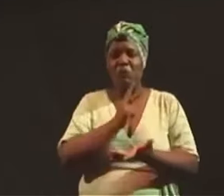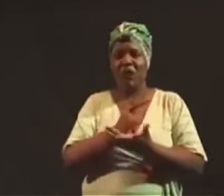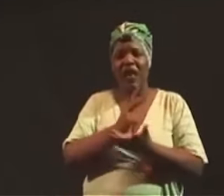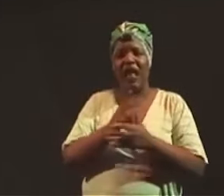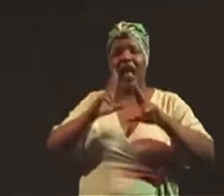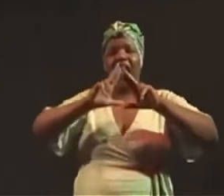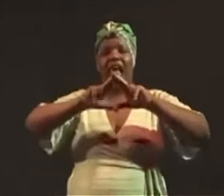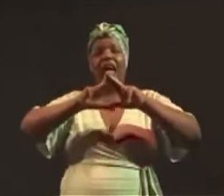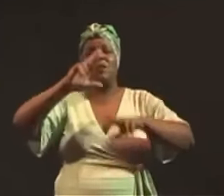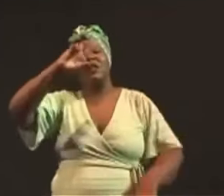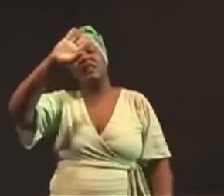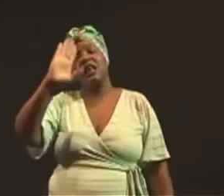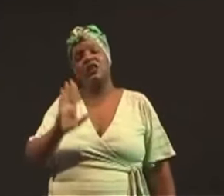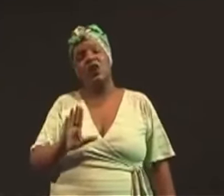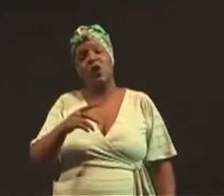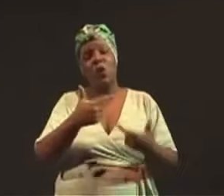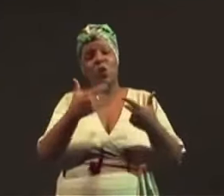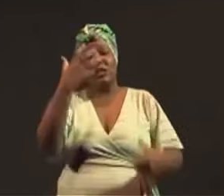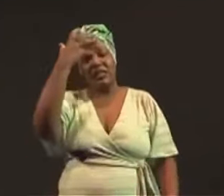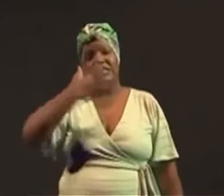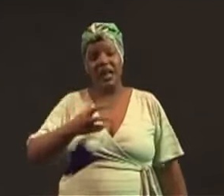Rap nacional é coisa séria. Sempre.